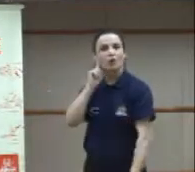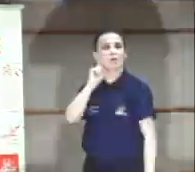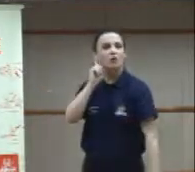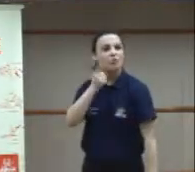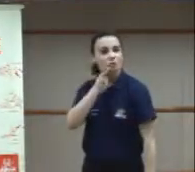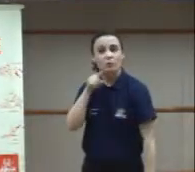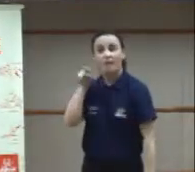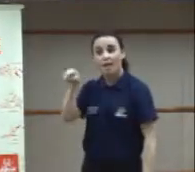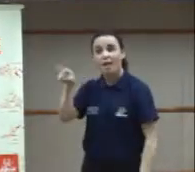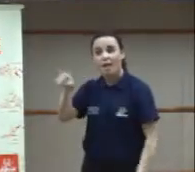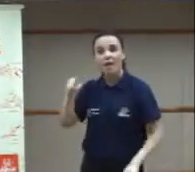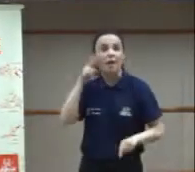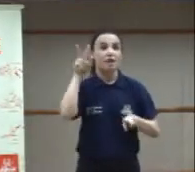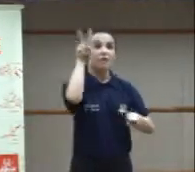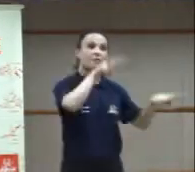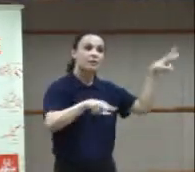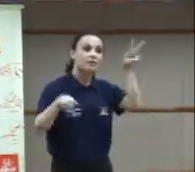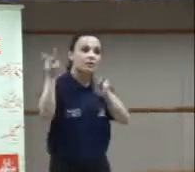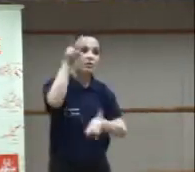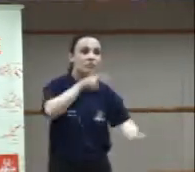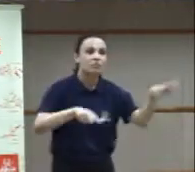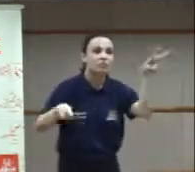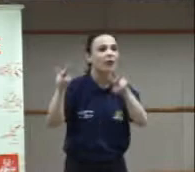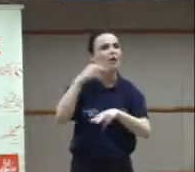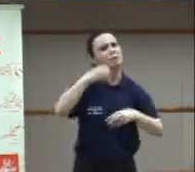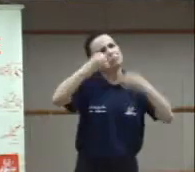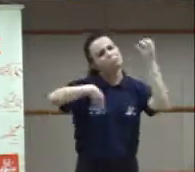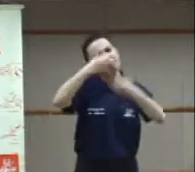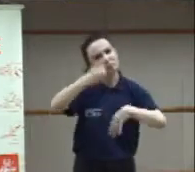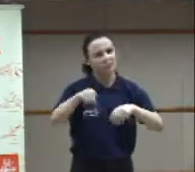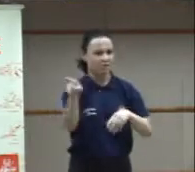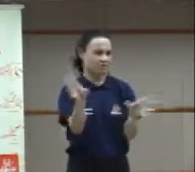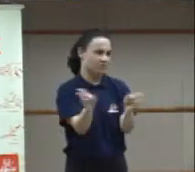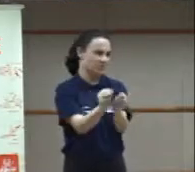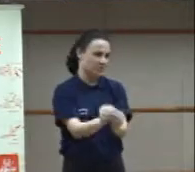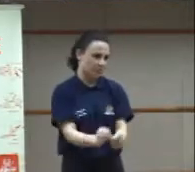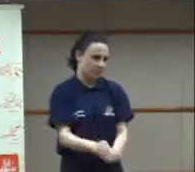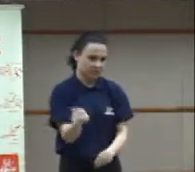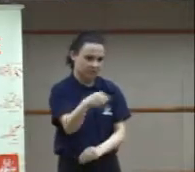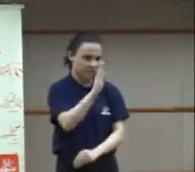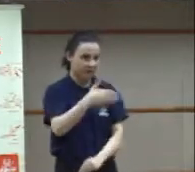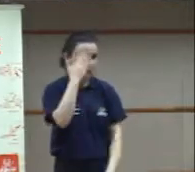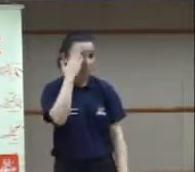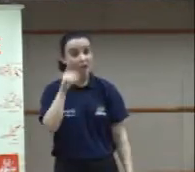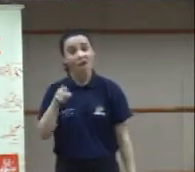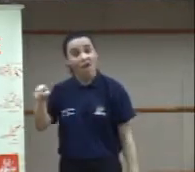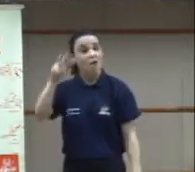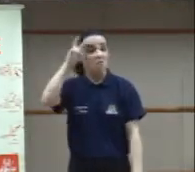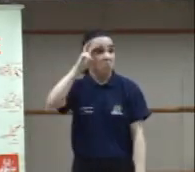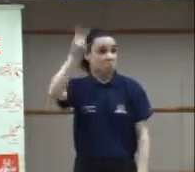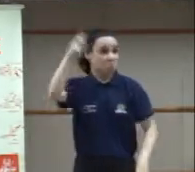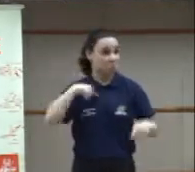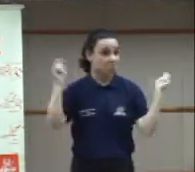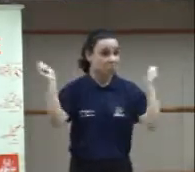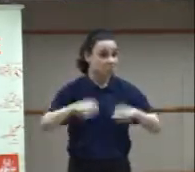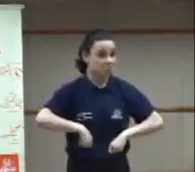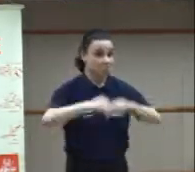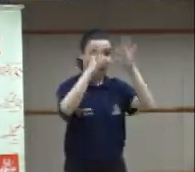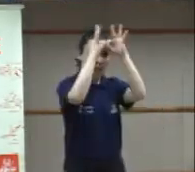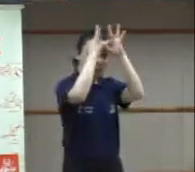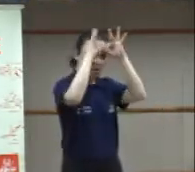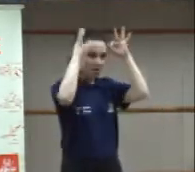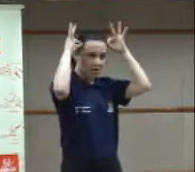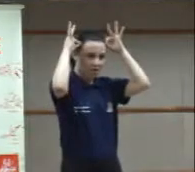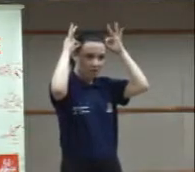de natureza visual, falo todo o resto. Ele é tão inteligente quanto vocês. Aí você já dá